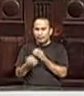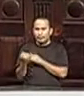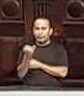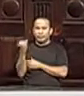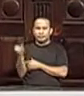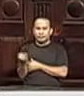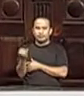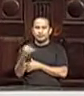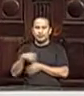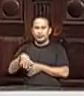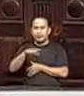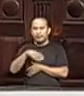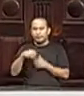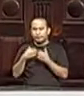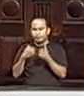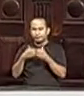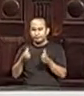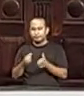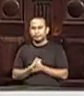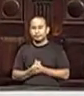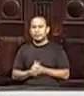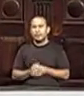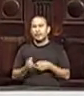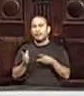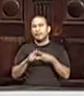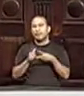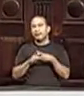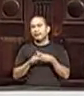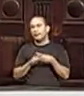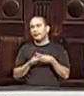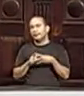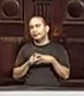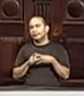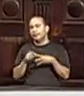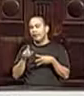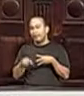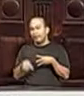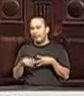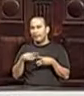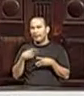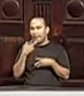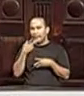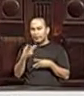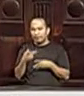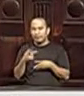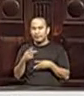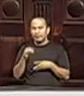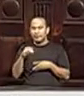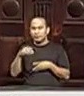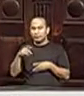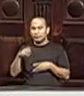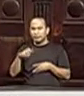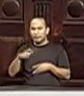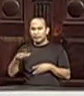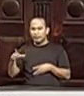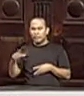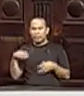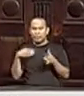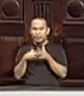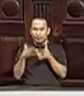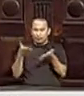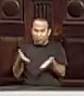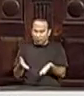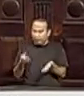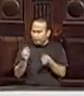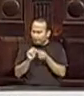ainda na área de transporte. A primeira questão é a licitação das linhas de ônibus intermunicipais, que até agora não